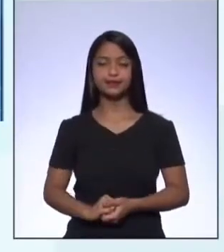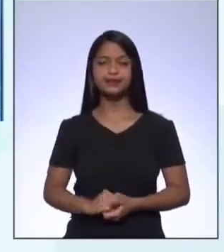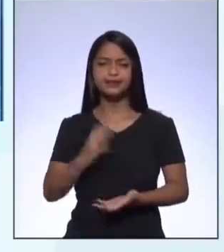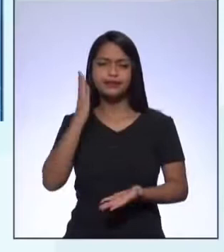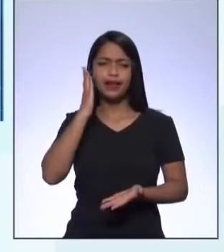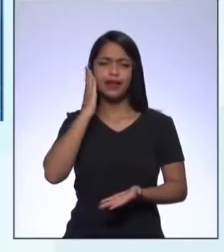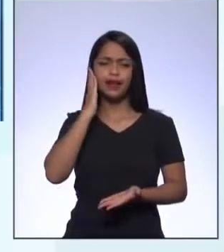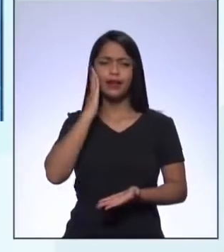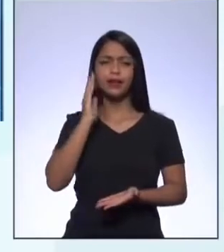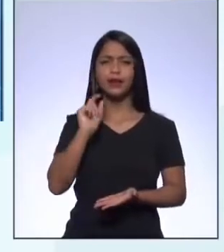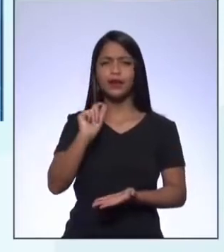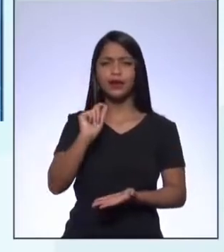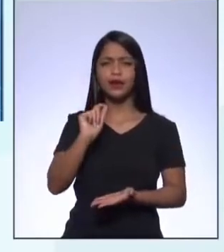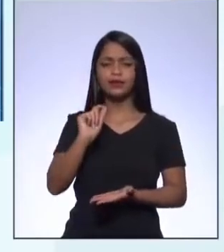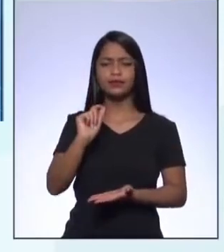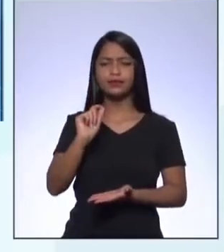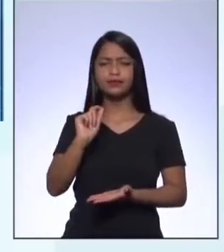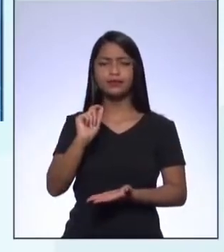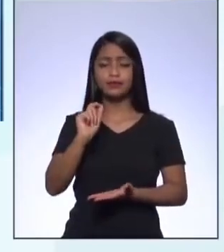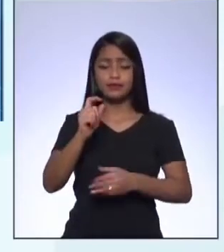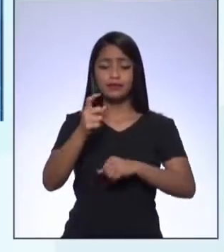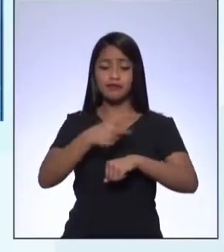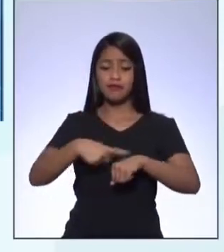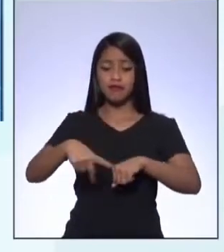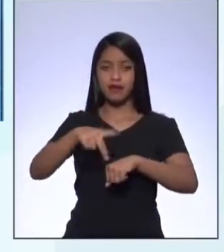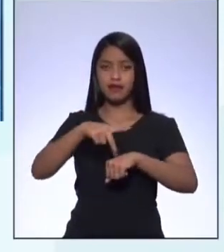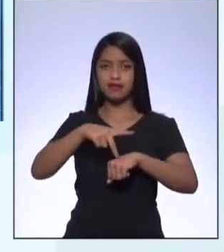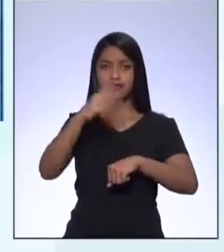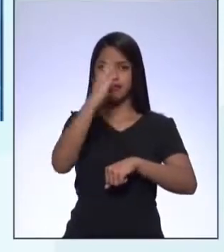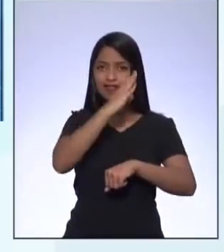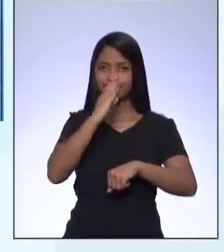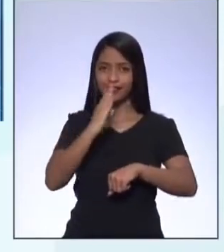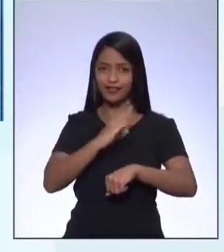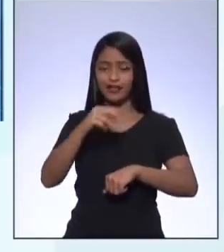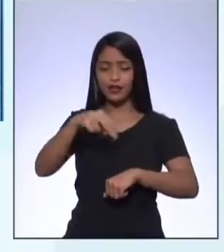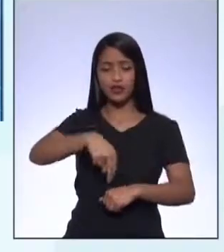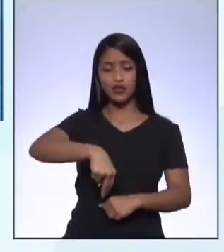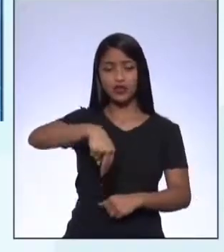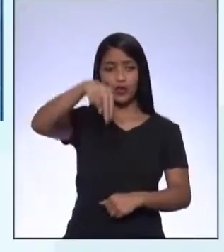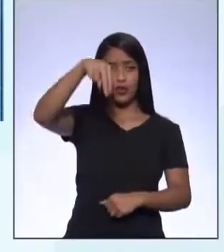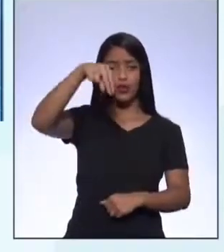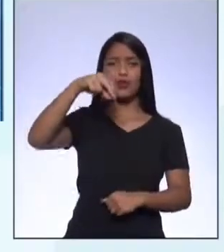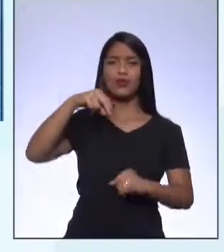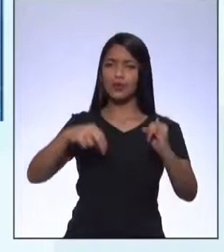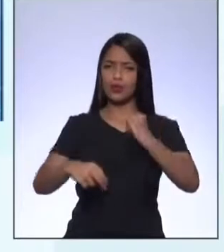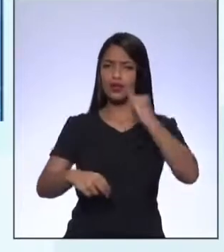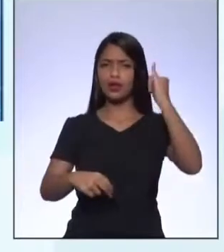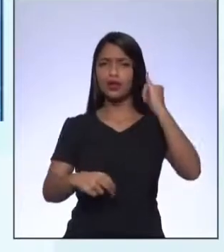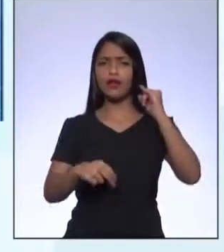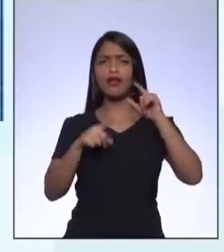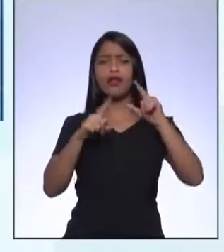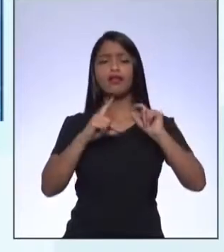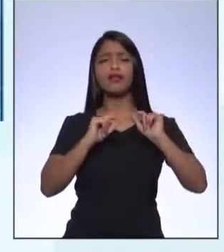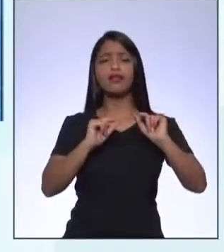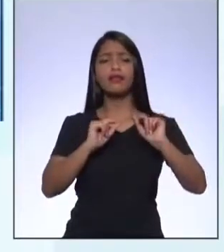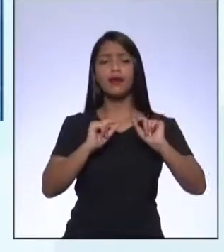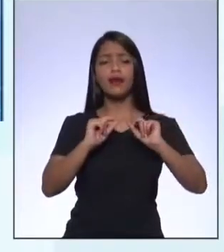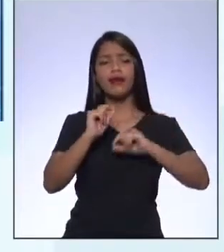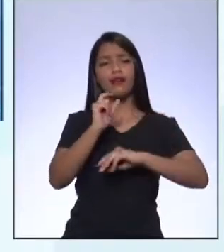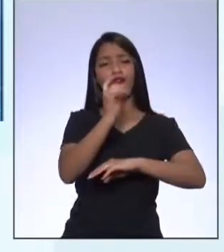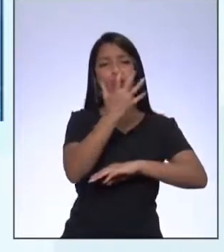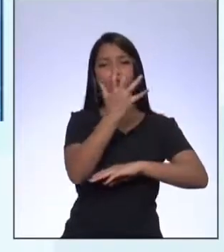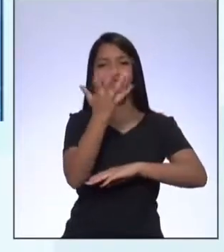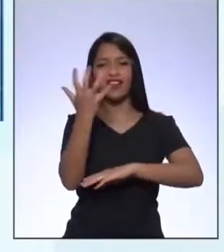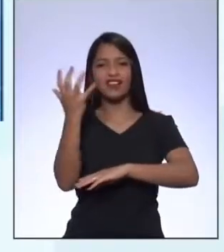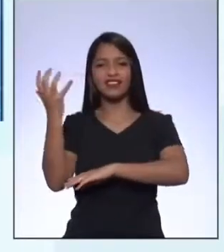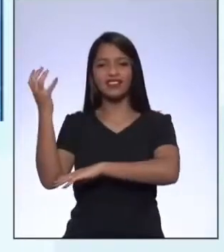que uma parte importante do nosso país, que é a região norte, é onde fica quem? A floresta